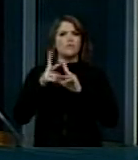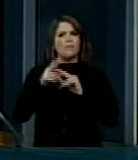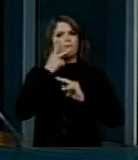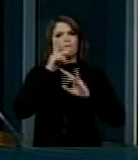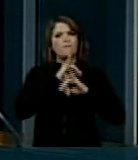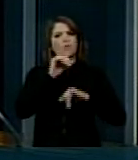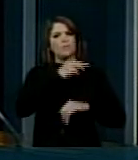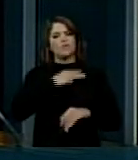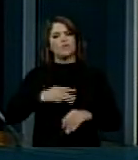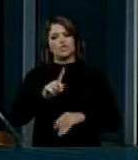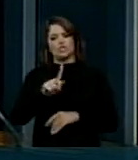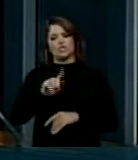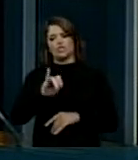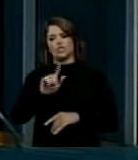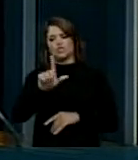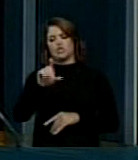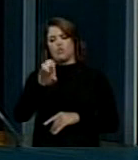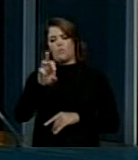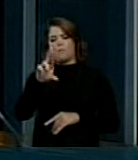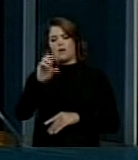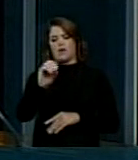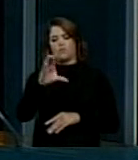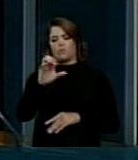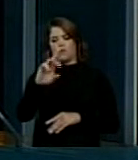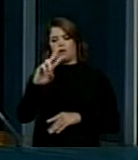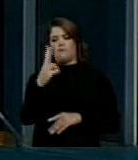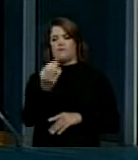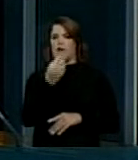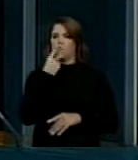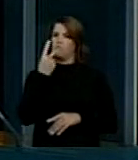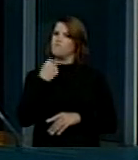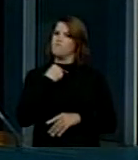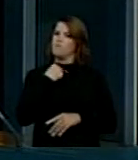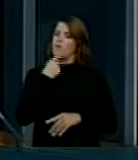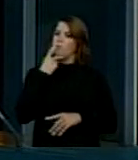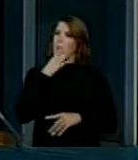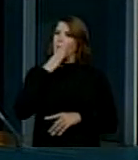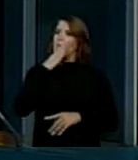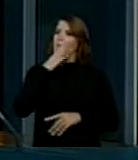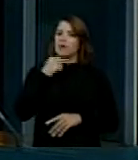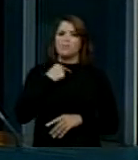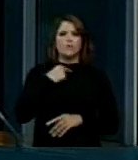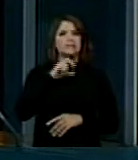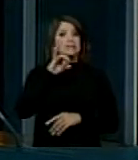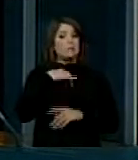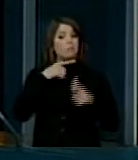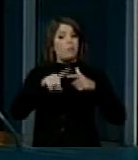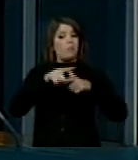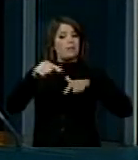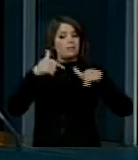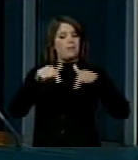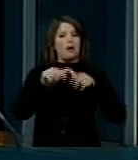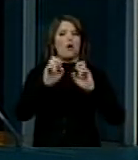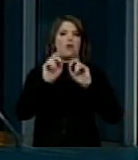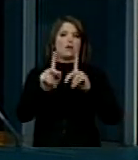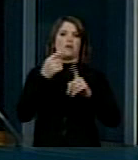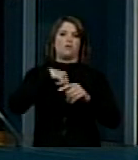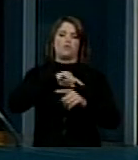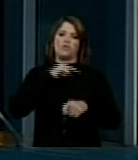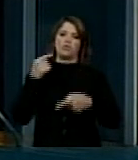já o ministro Gilberto Carvalho, isso não pode ficar desse jeito. Se a causa fosse trabalhista, nós estaríamos discutindo no